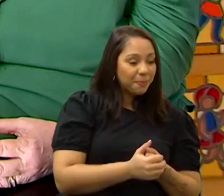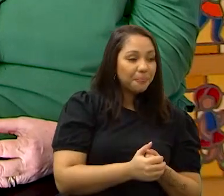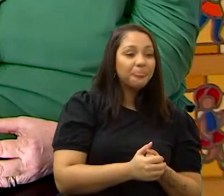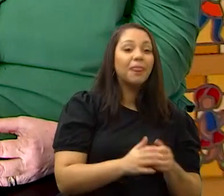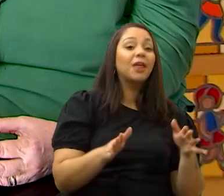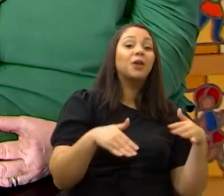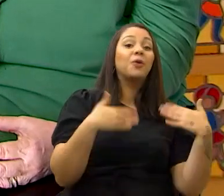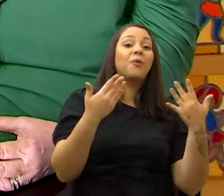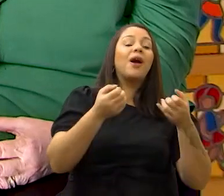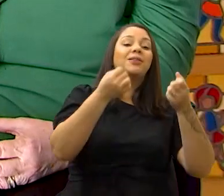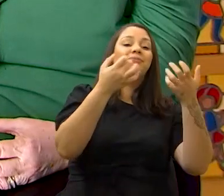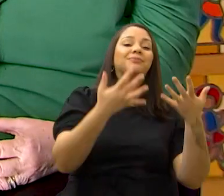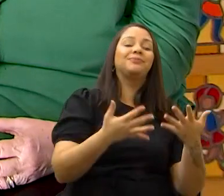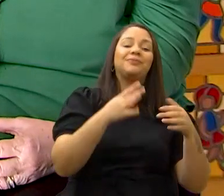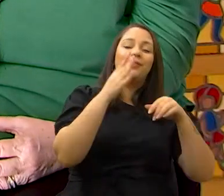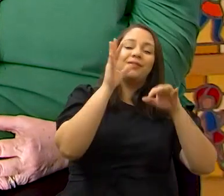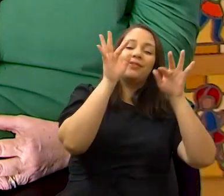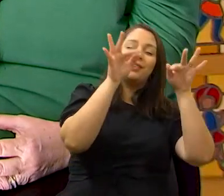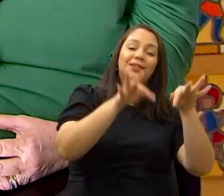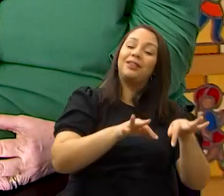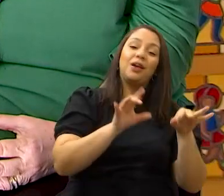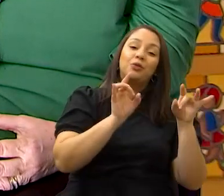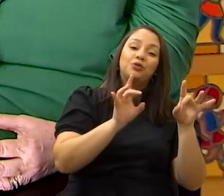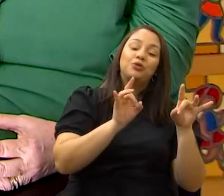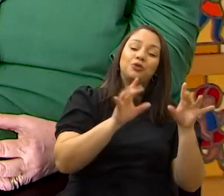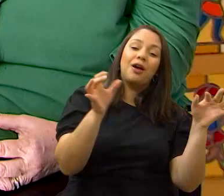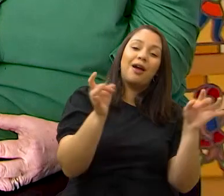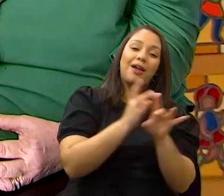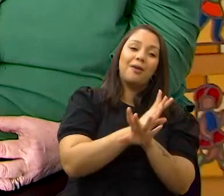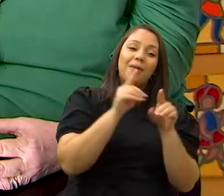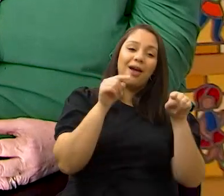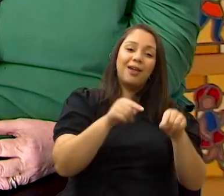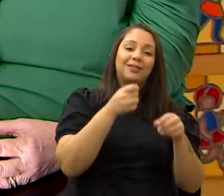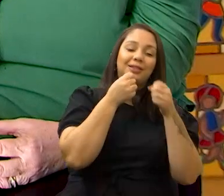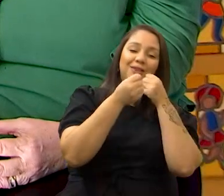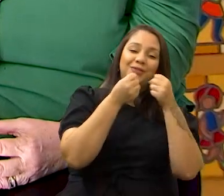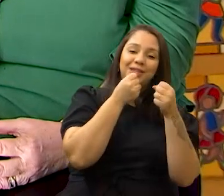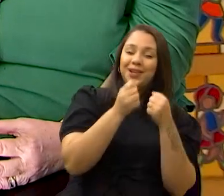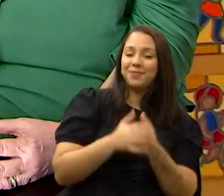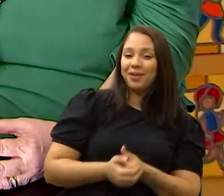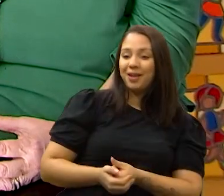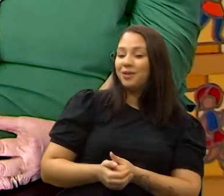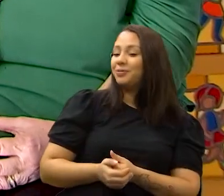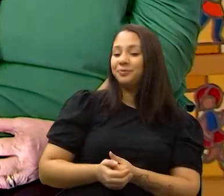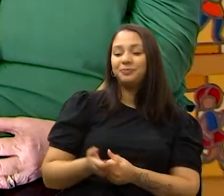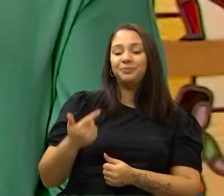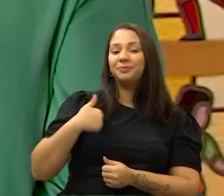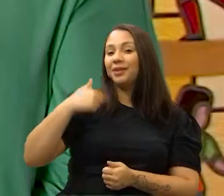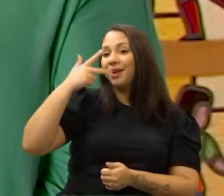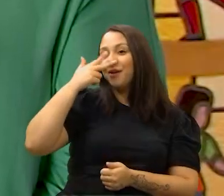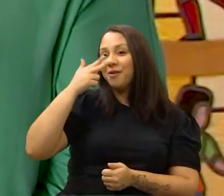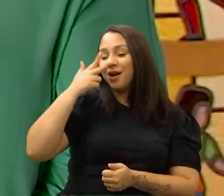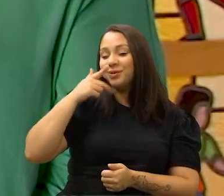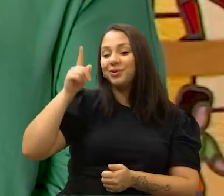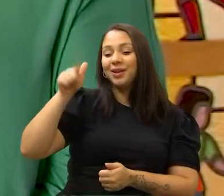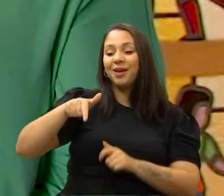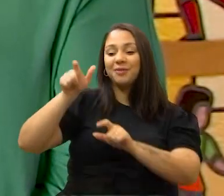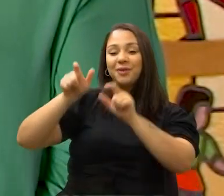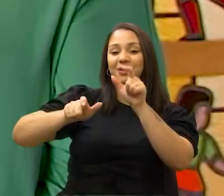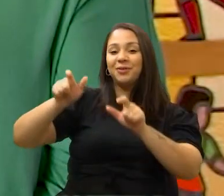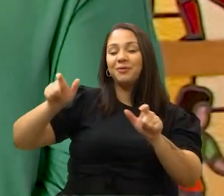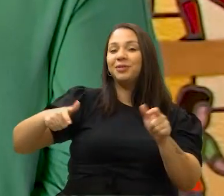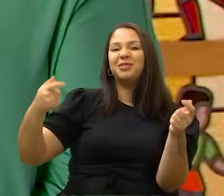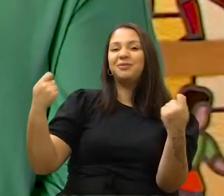bacana. Quais as suas considerações finais para a gente encerrar, portanto, a entrevista? Eu acho